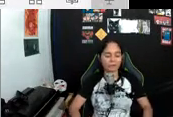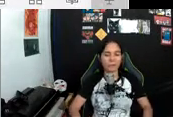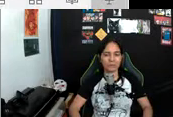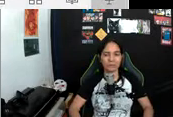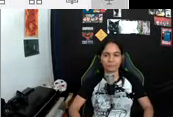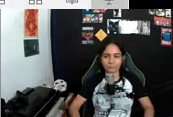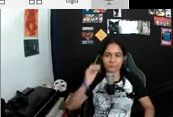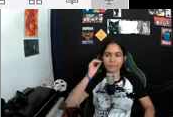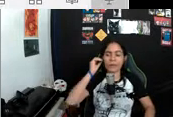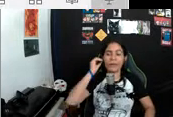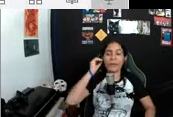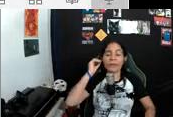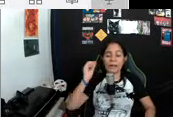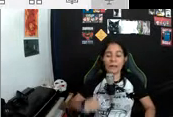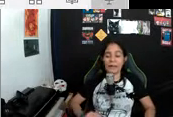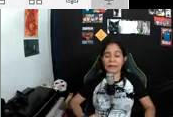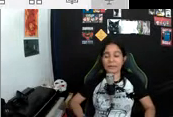saúde e tratamento.